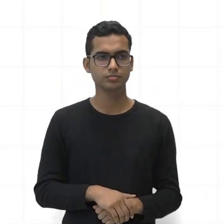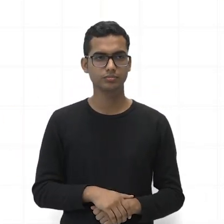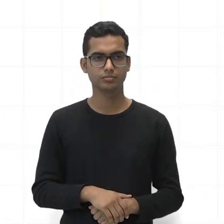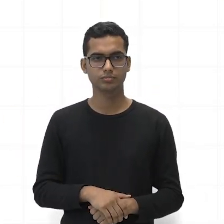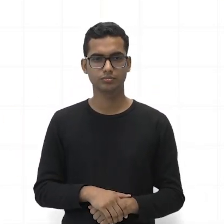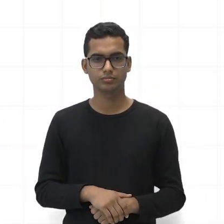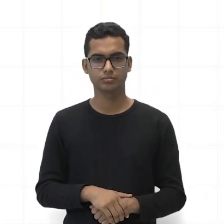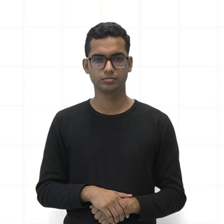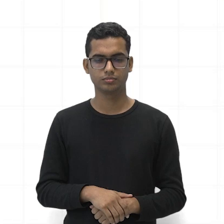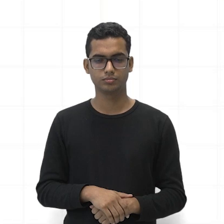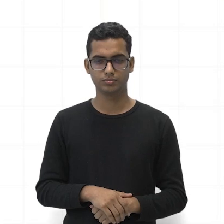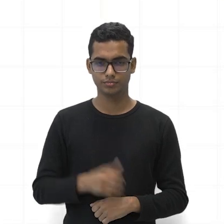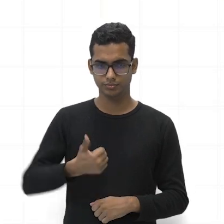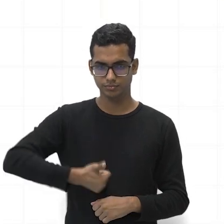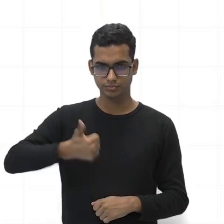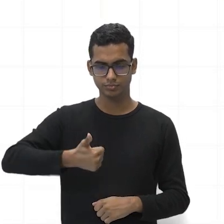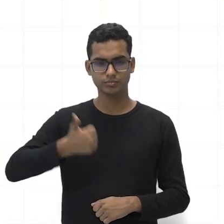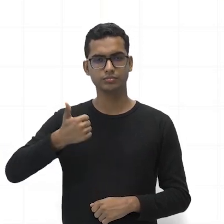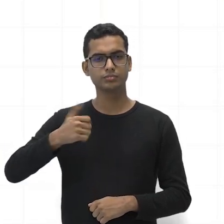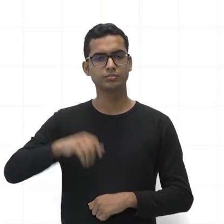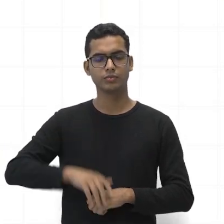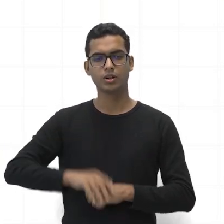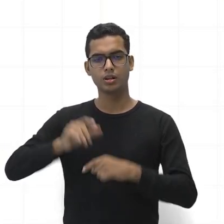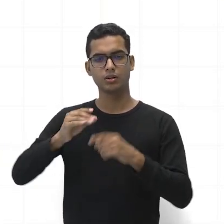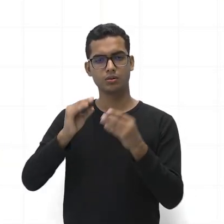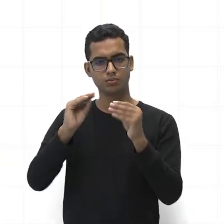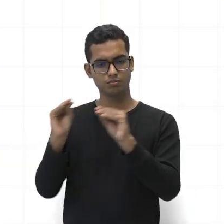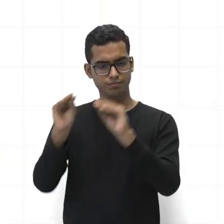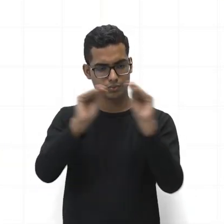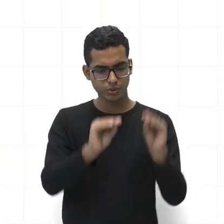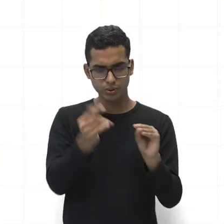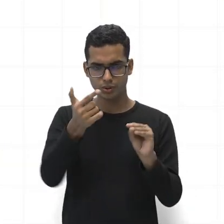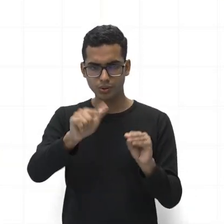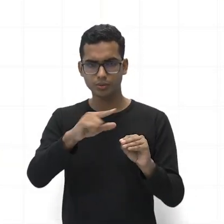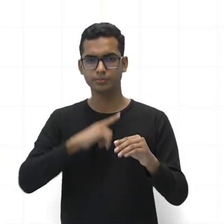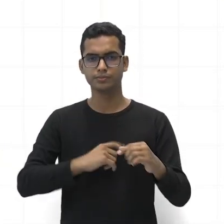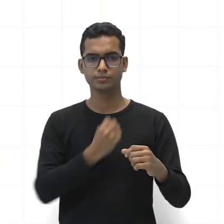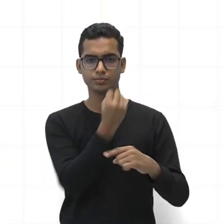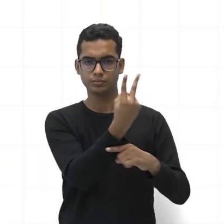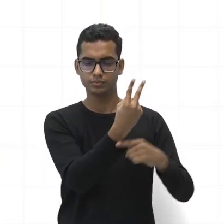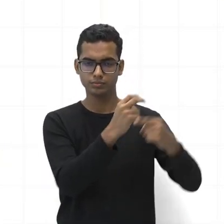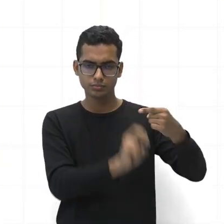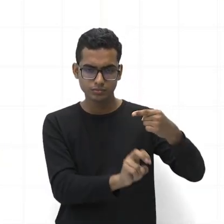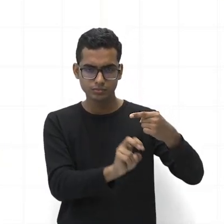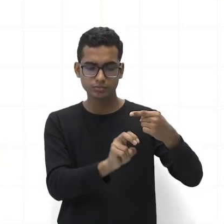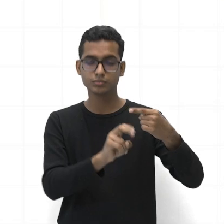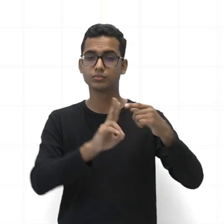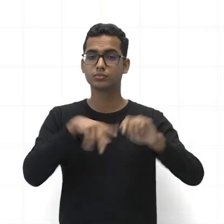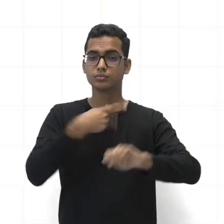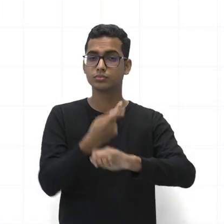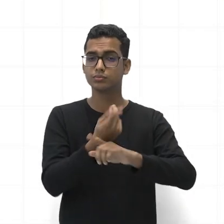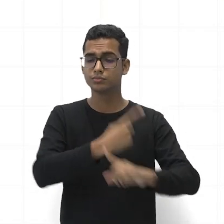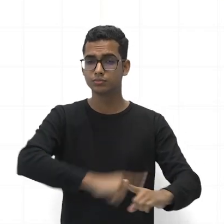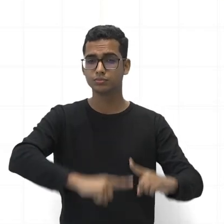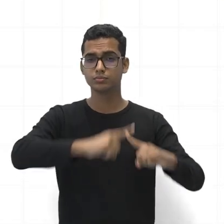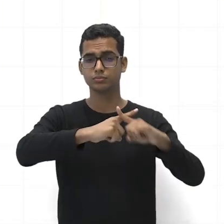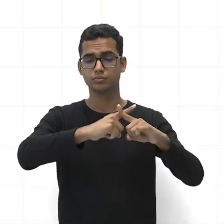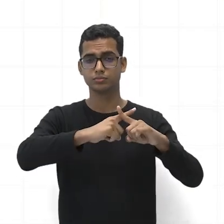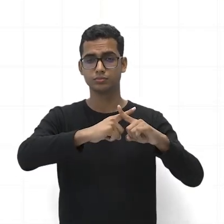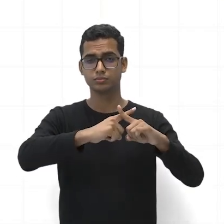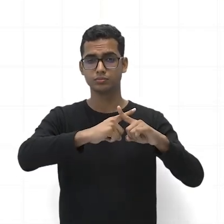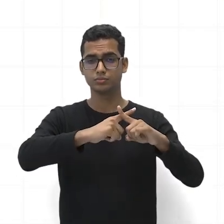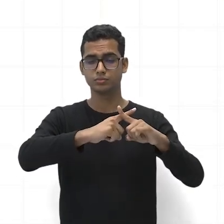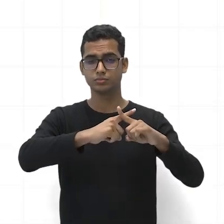a primeira fração, tá bom? Então, olha só, 2/5 e multiplique pela segunda, mas tem que